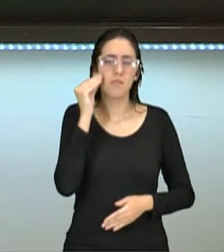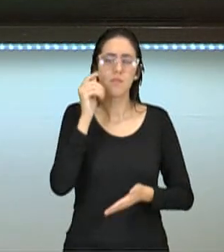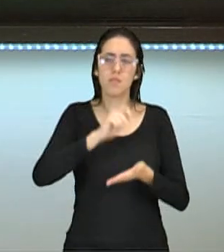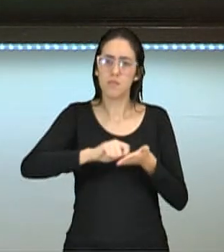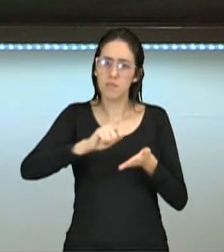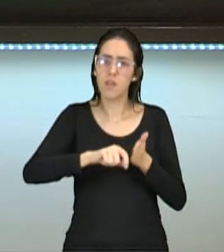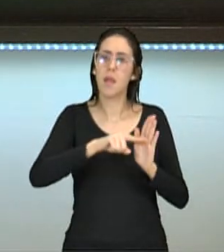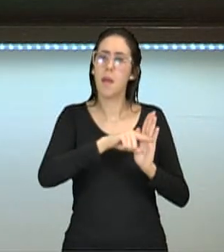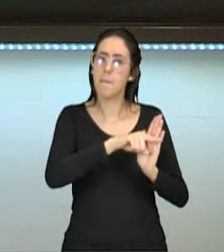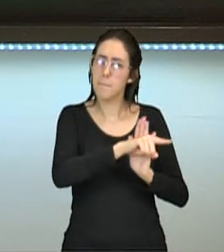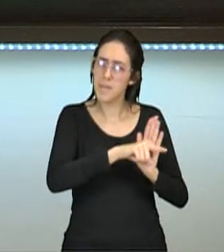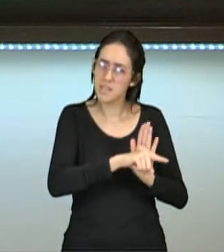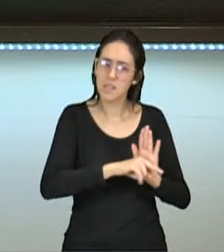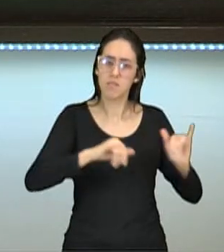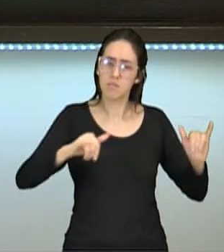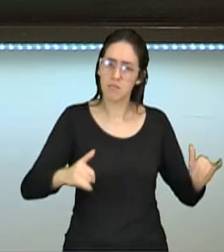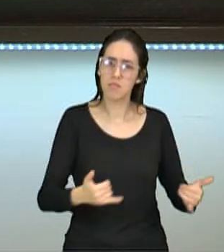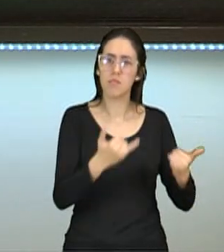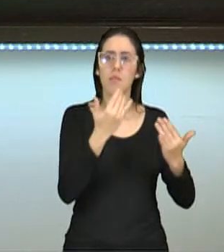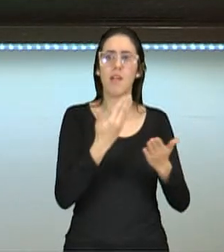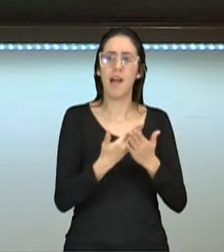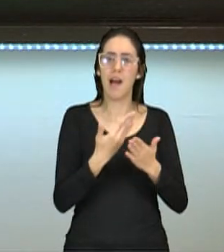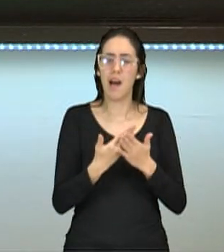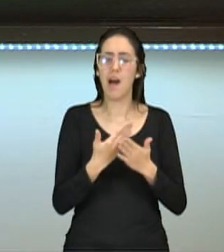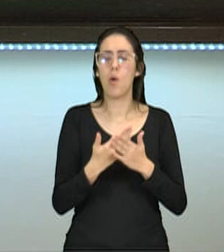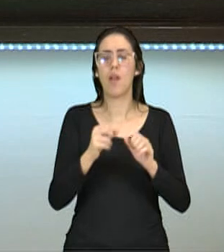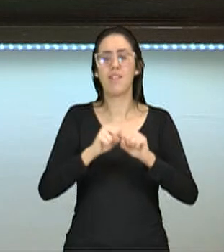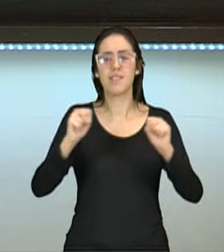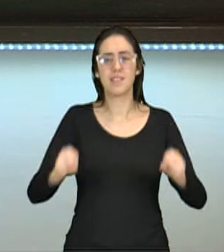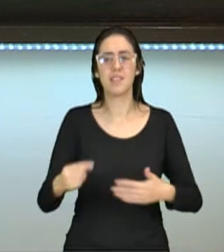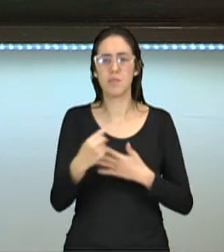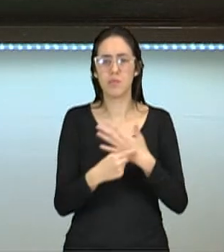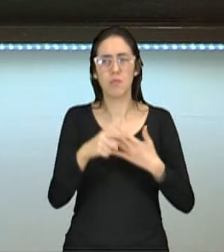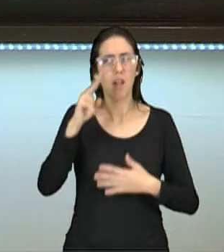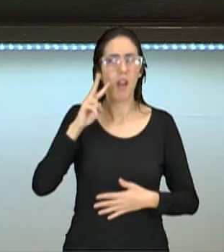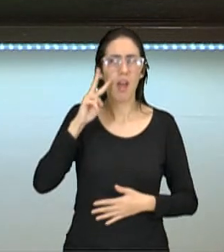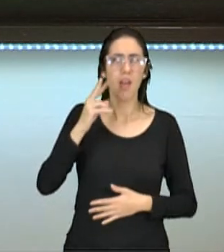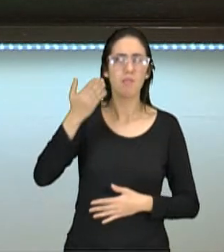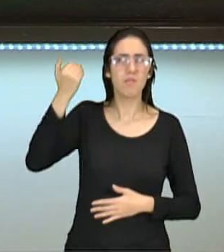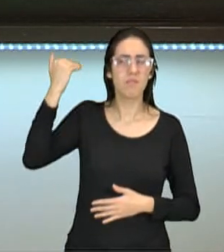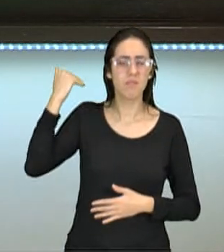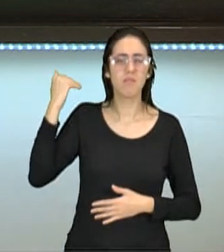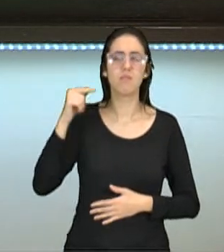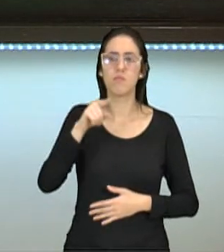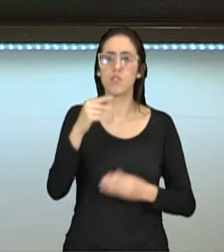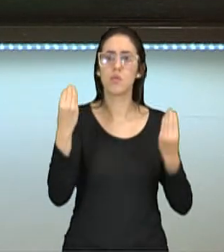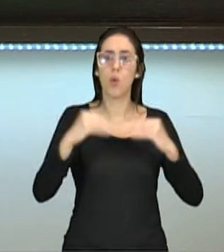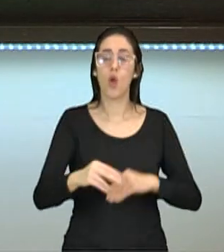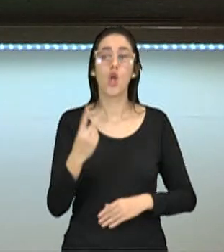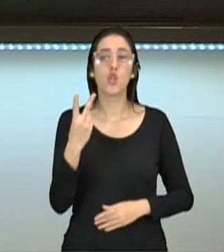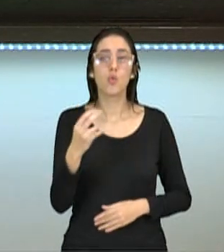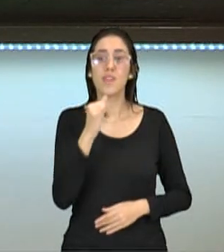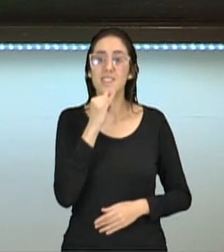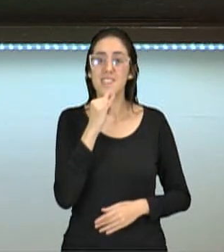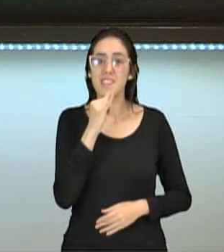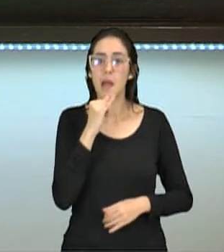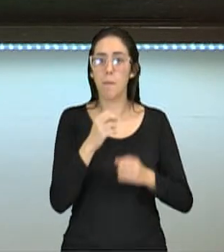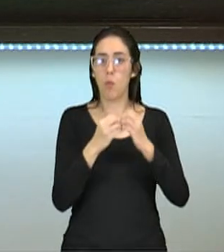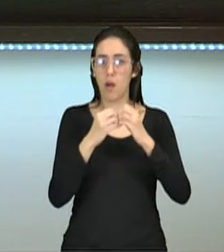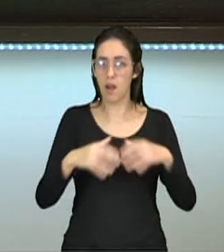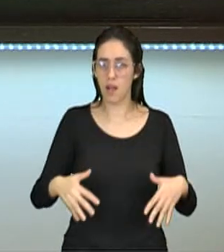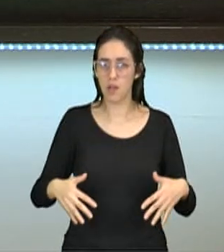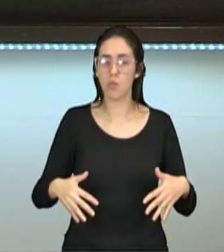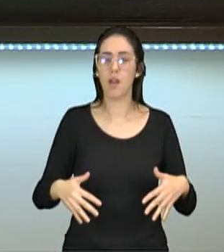material, volta lá na aula de sistema endócrino, pensa aí um pouquinho, dá 2 exemplos aí de